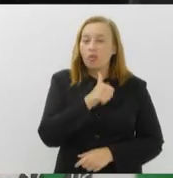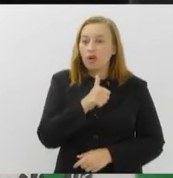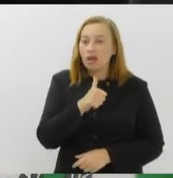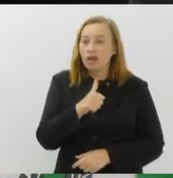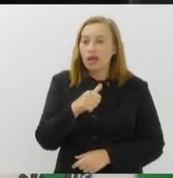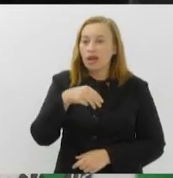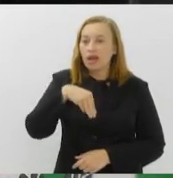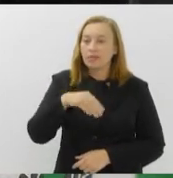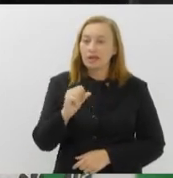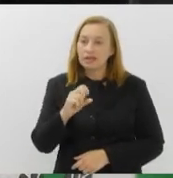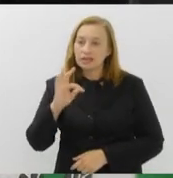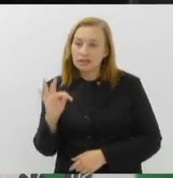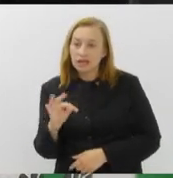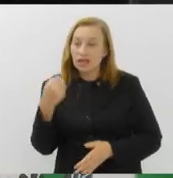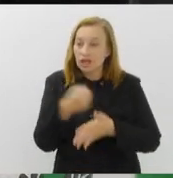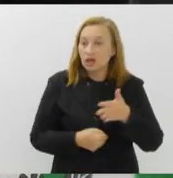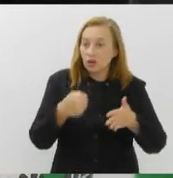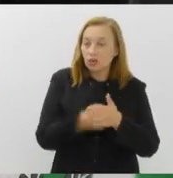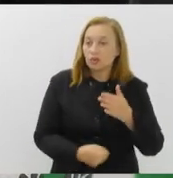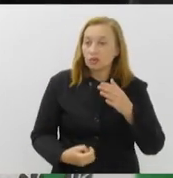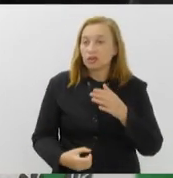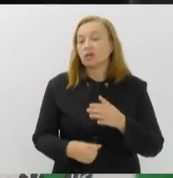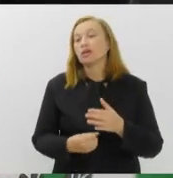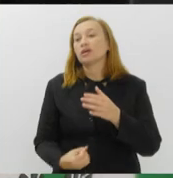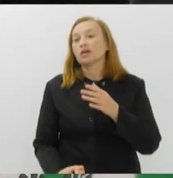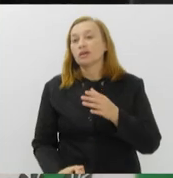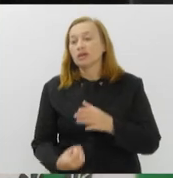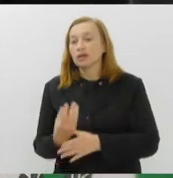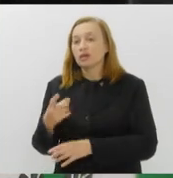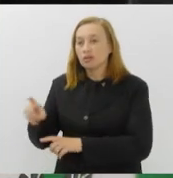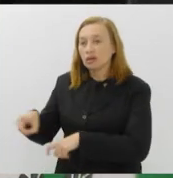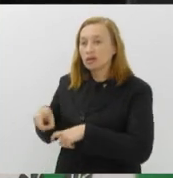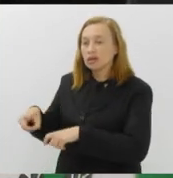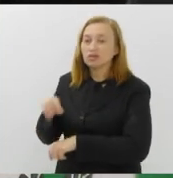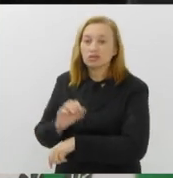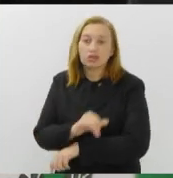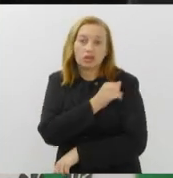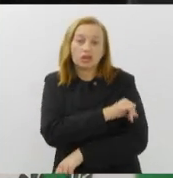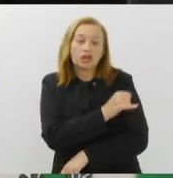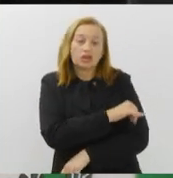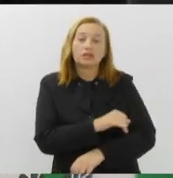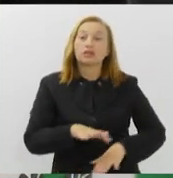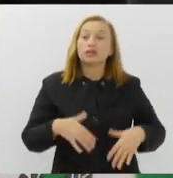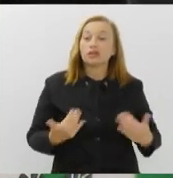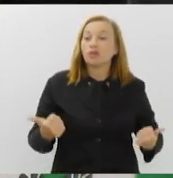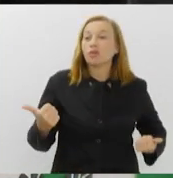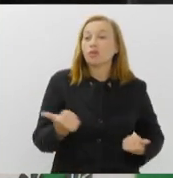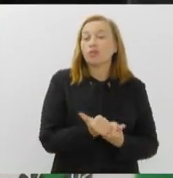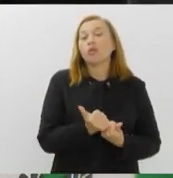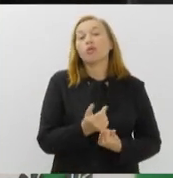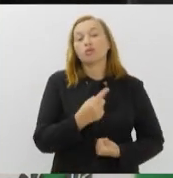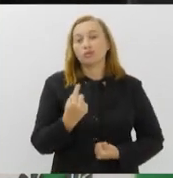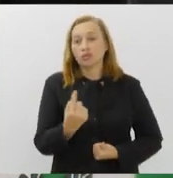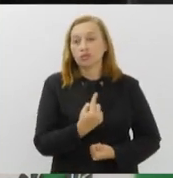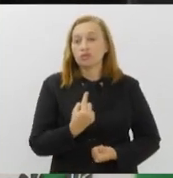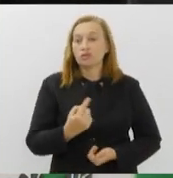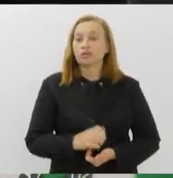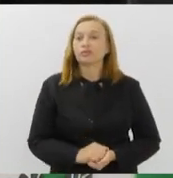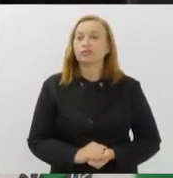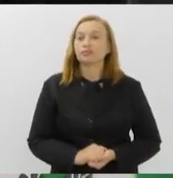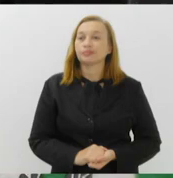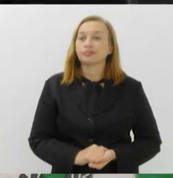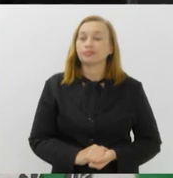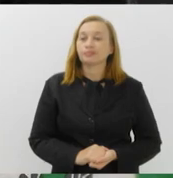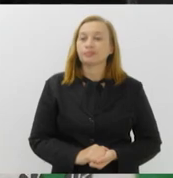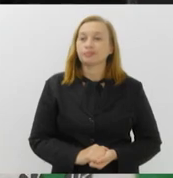luta pela reforma agrária aqui dentro da Assembleia Legislativa do Rio de Janeiro. Então, conte, Marina, com o nosso apoio